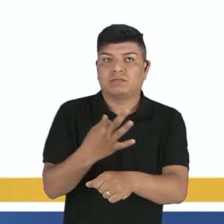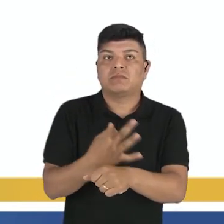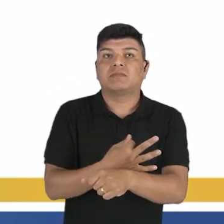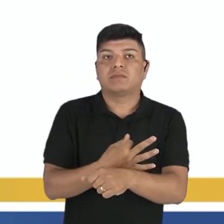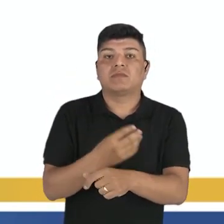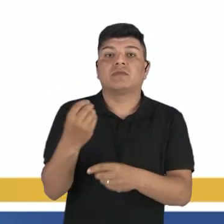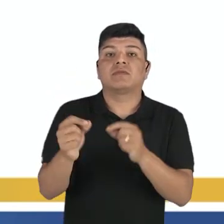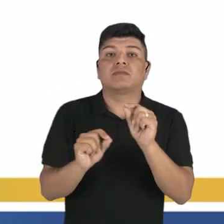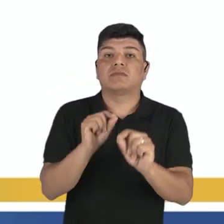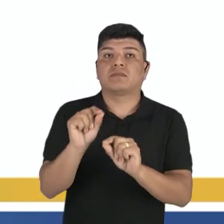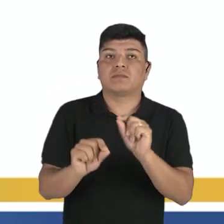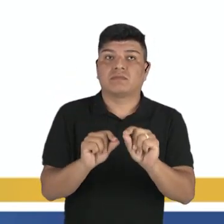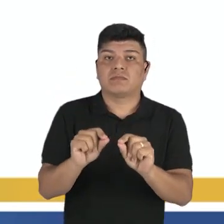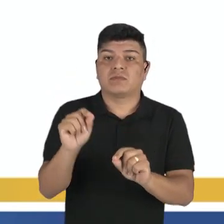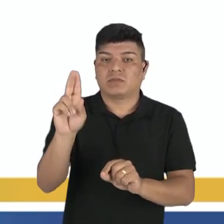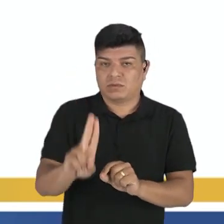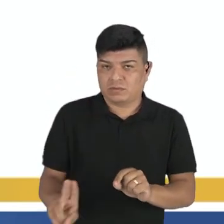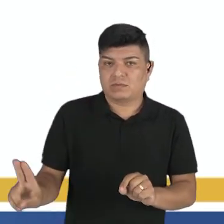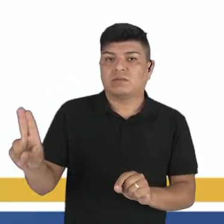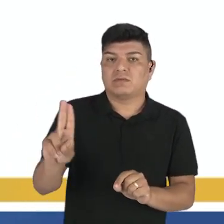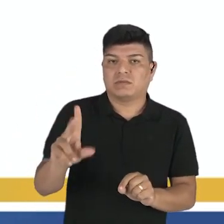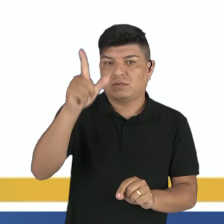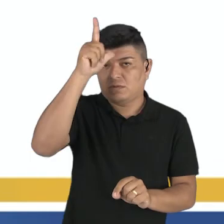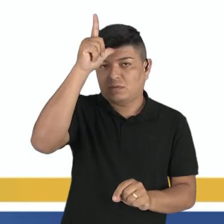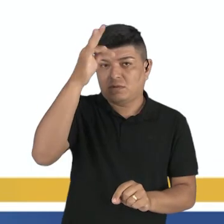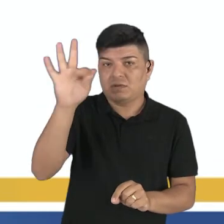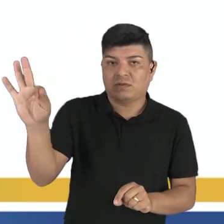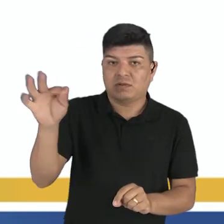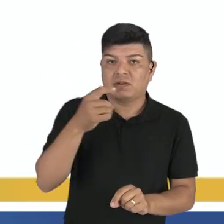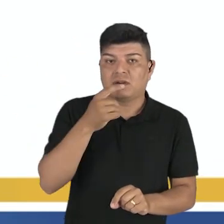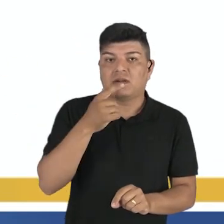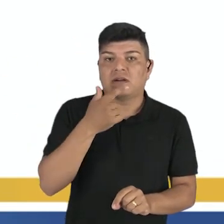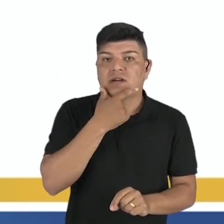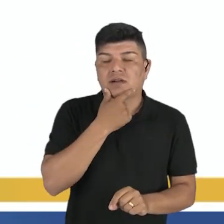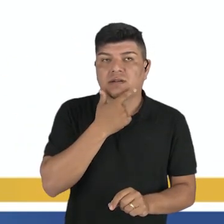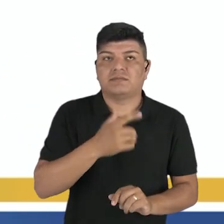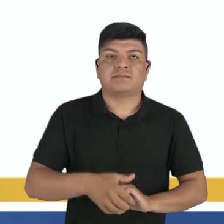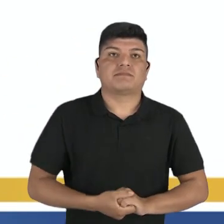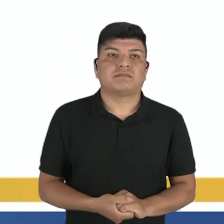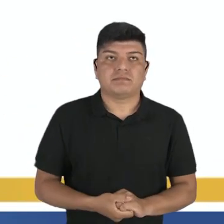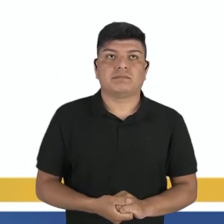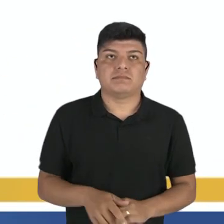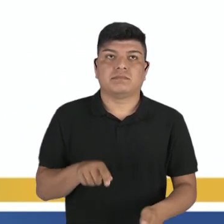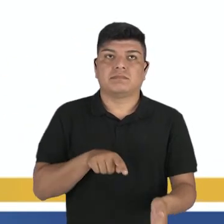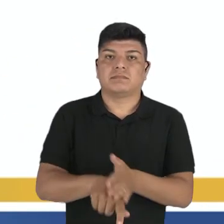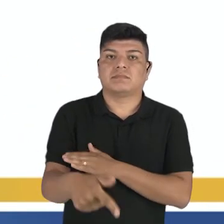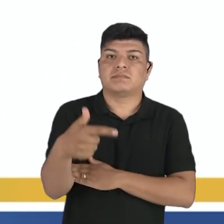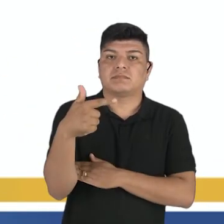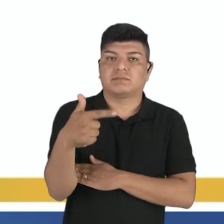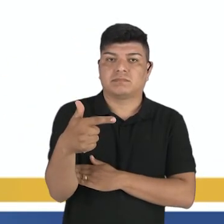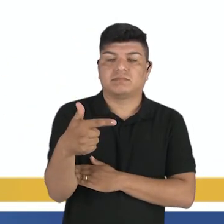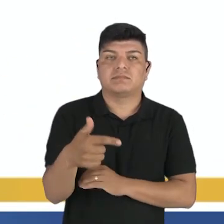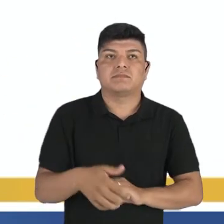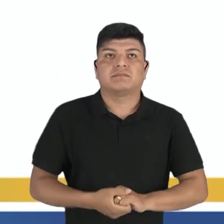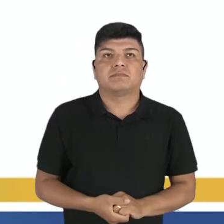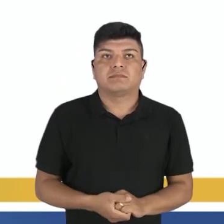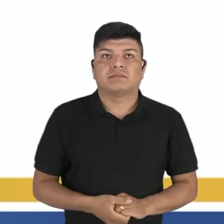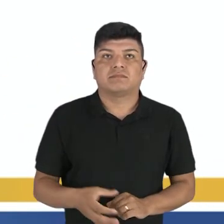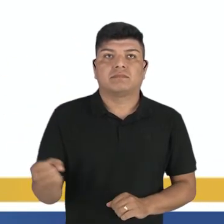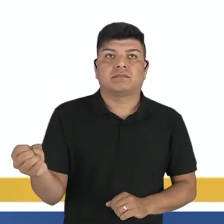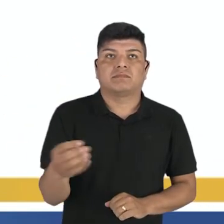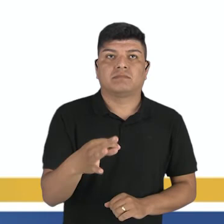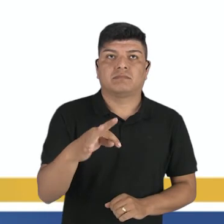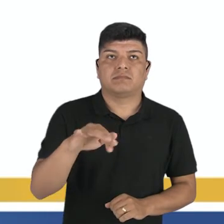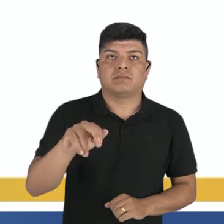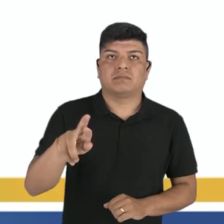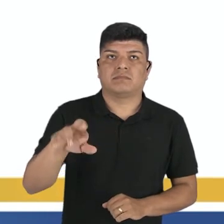efeito, foi quando houve esse investimento, na Alemanha, França e Inglaterra. Passamos para outra pergunta, para avançar. Os novos